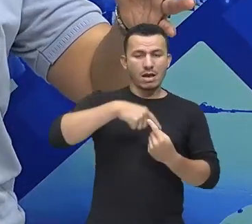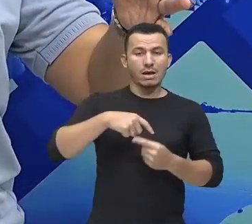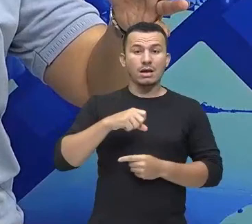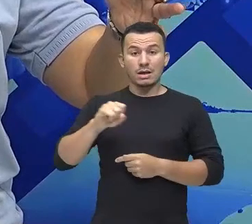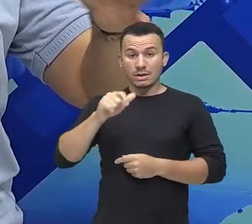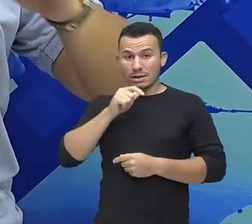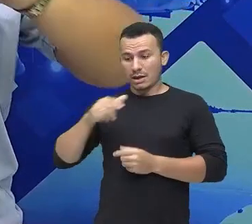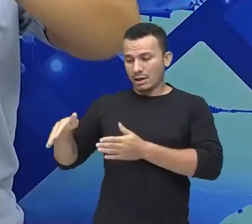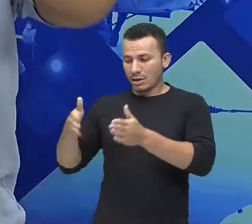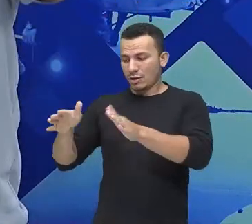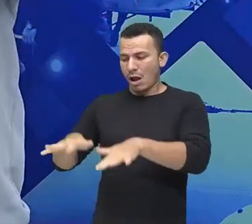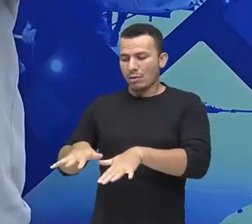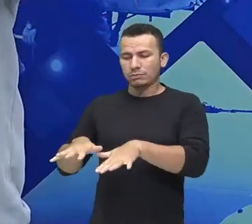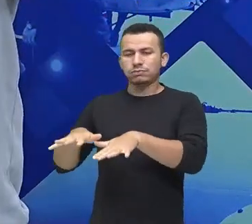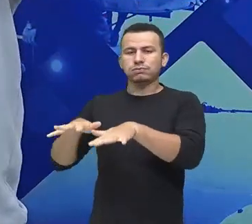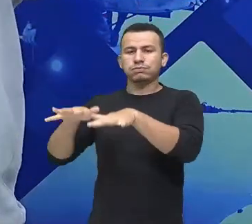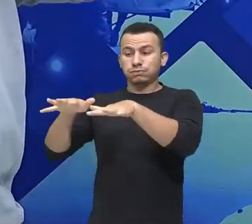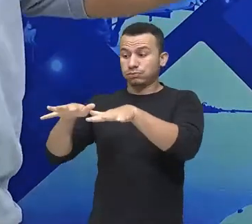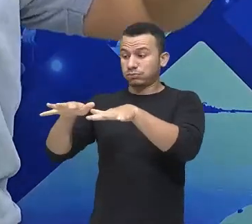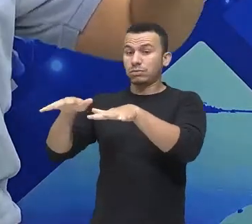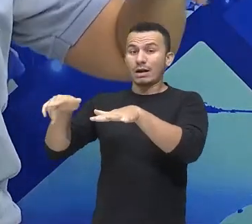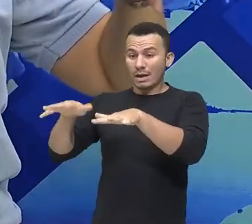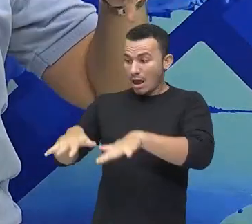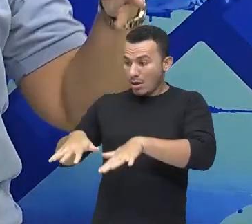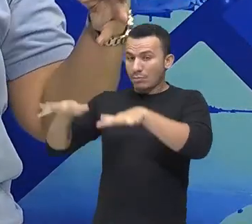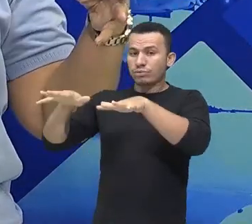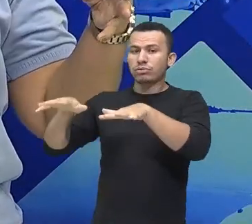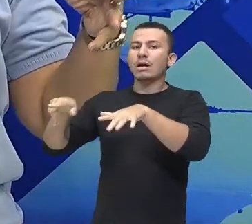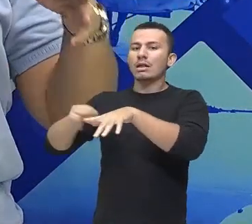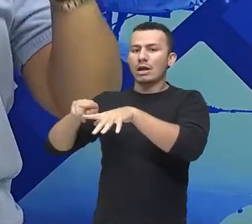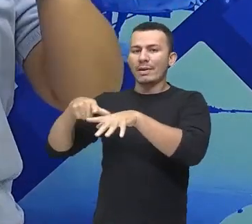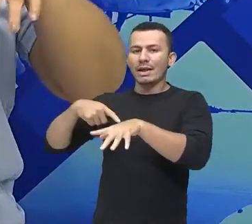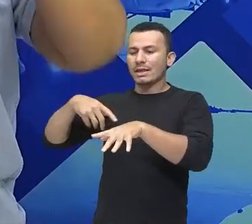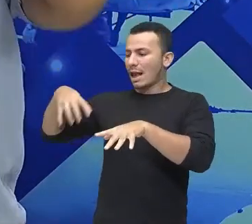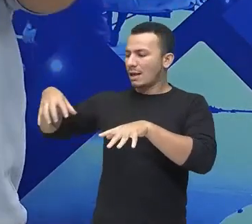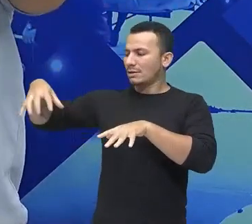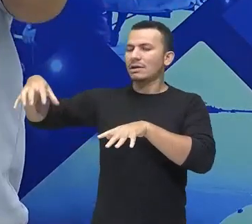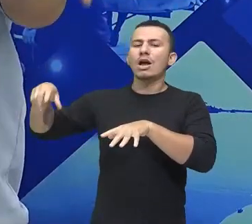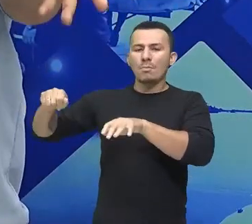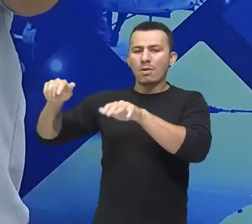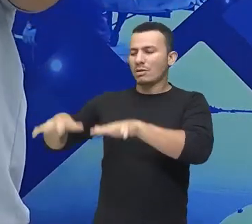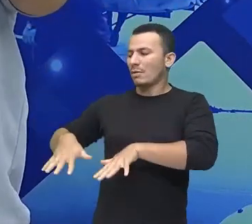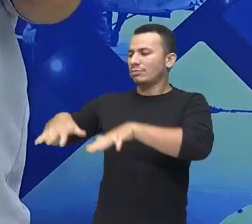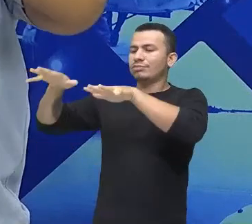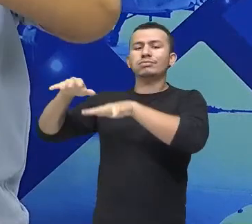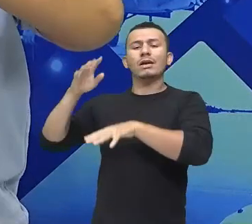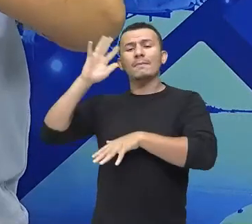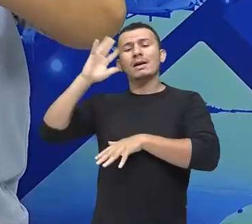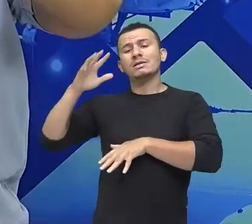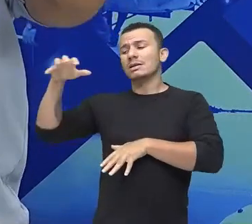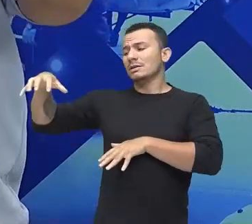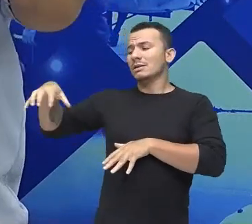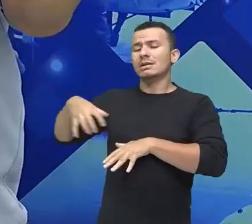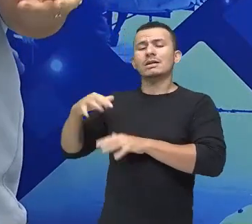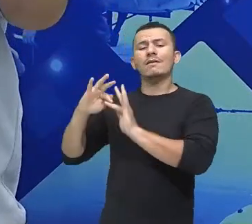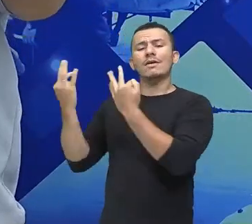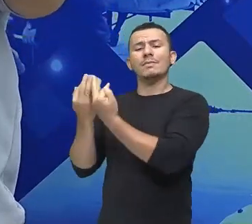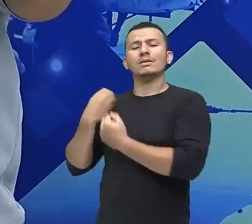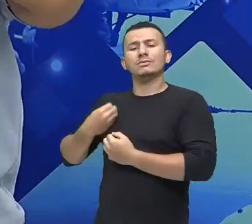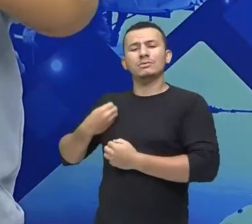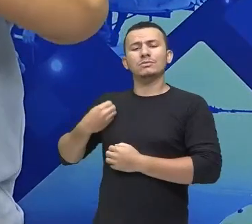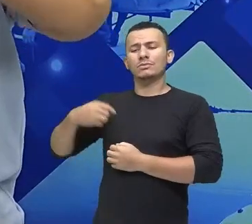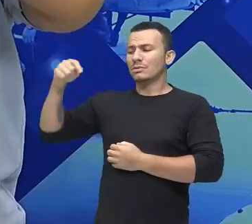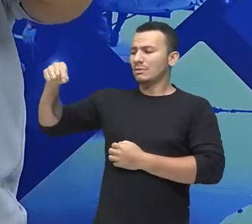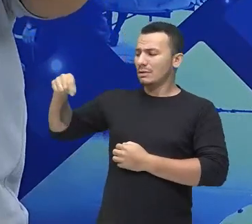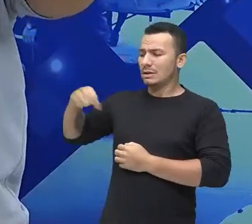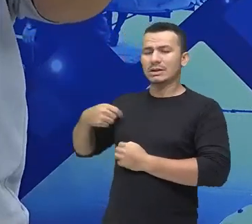rio aqui desse lado, tudo que está ao redor vai ser inundado. E aí, se tem família, tem que tirar, se tem cidade,